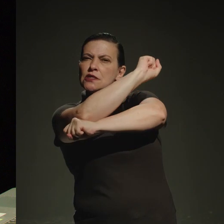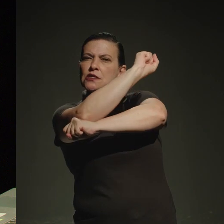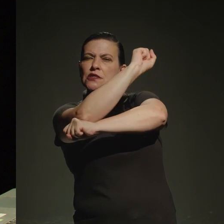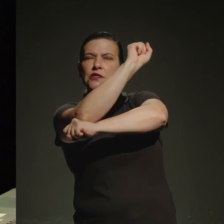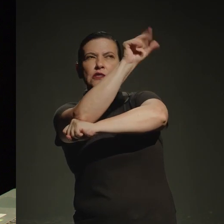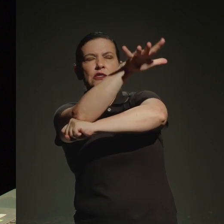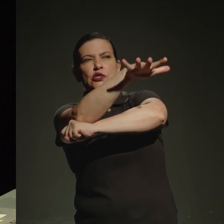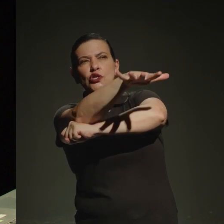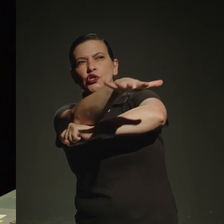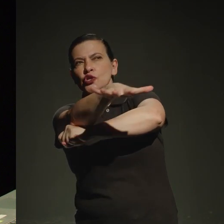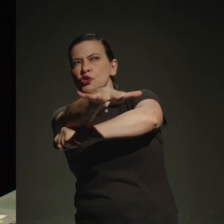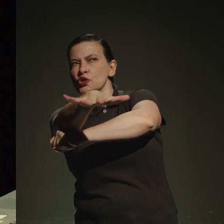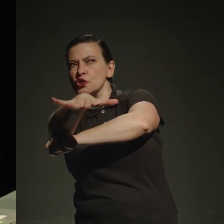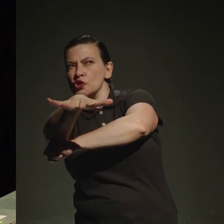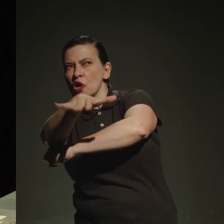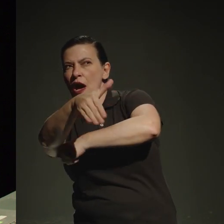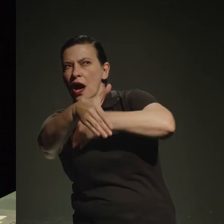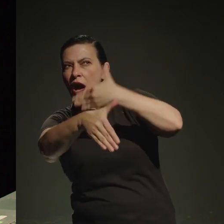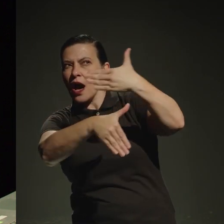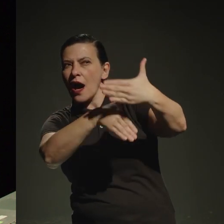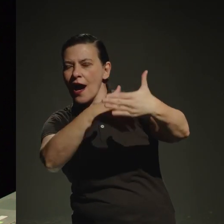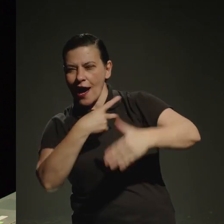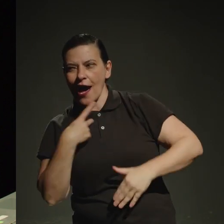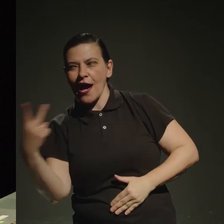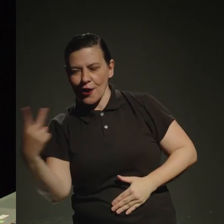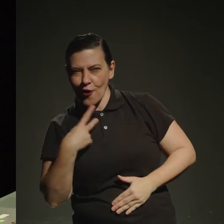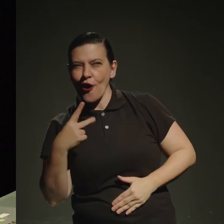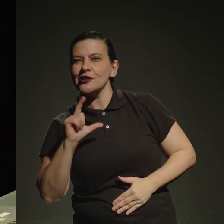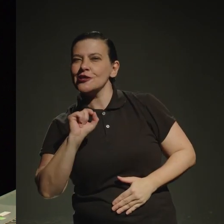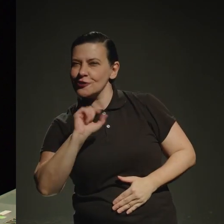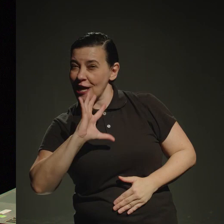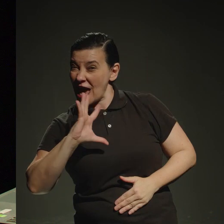céu, depararemos com alguma extraordinária aventura.